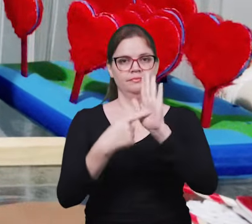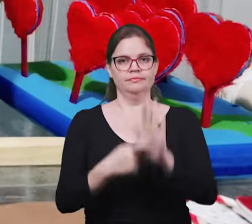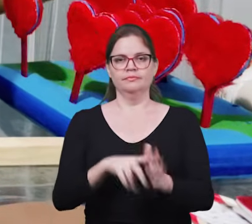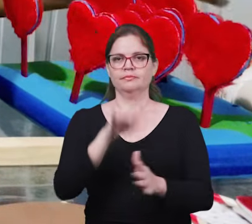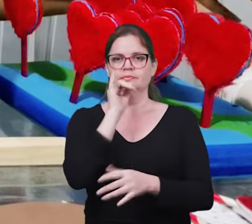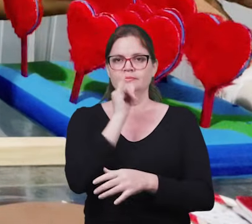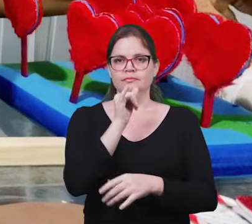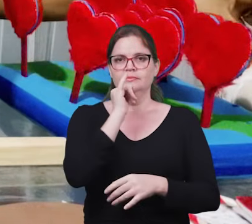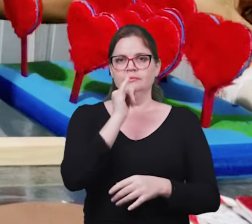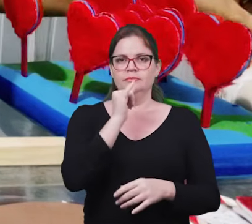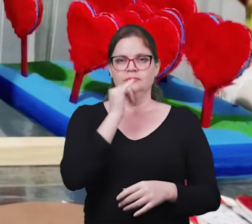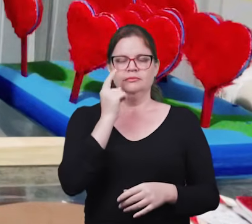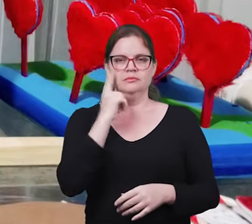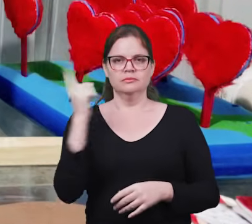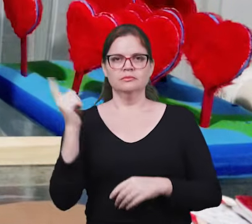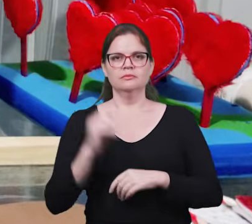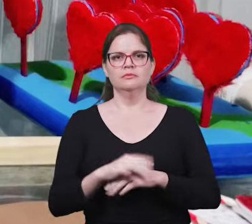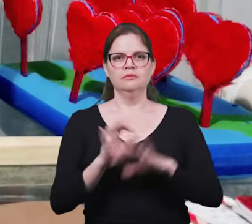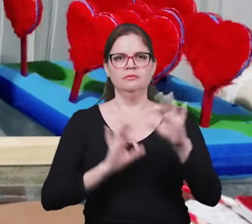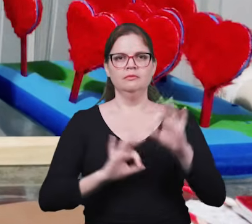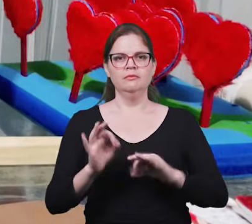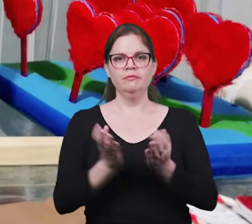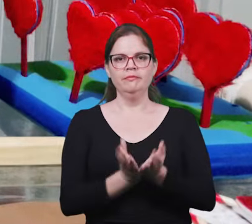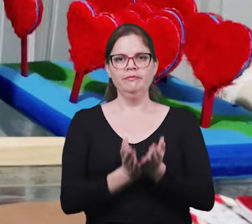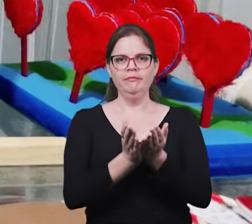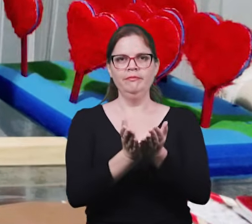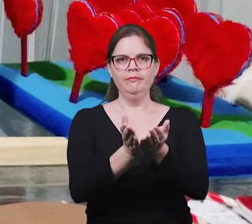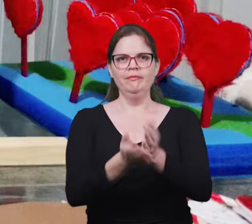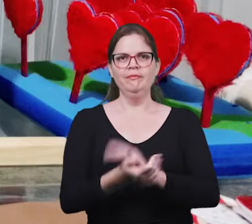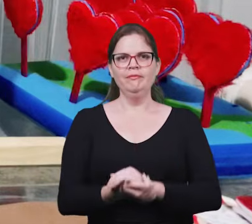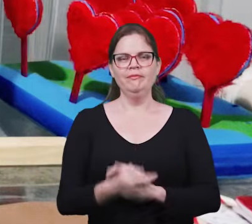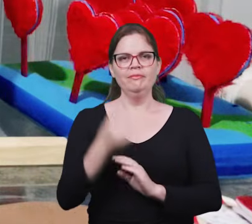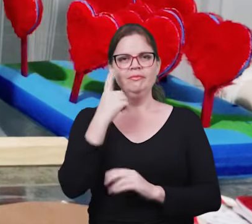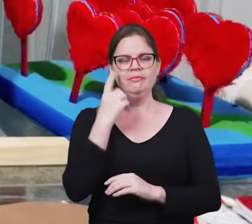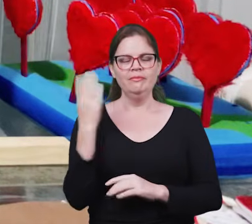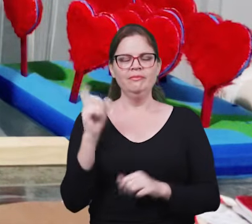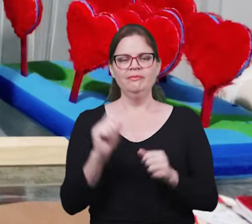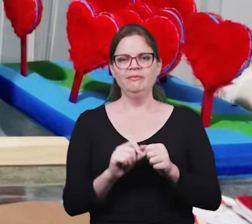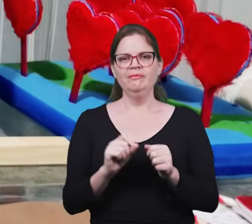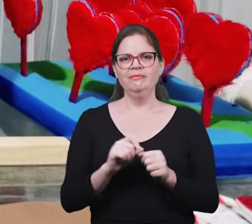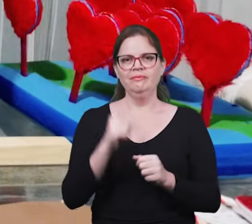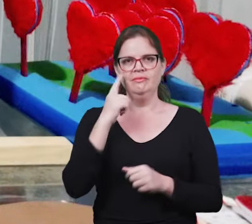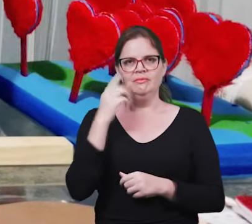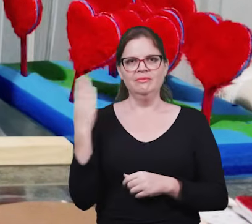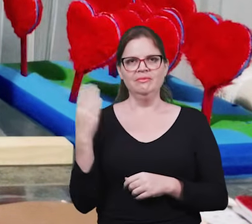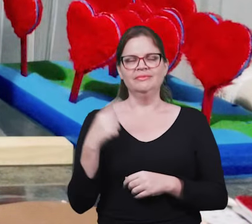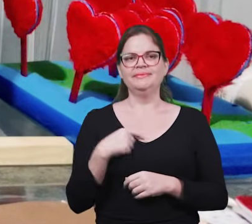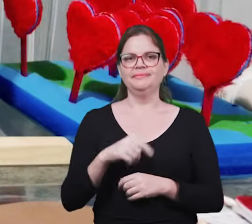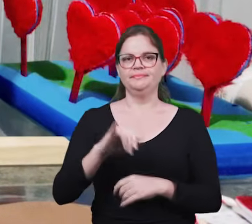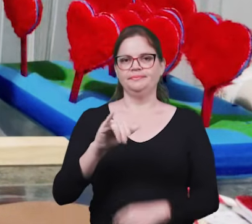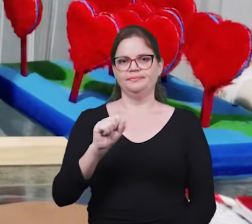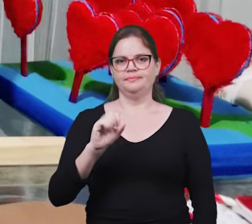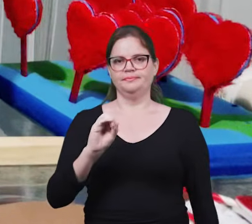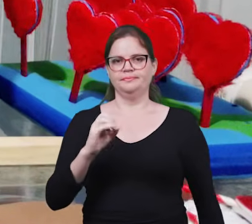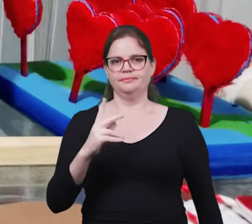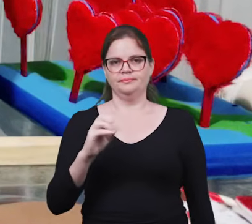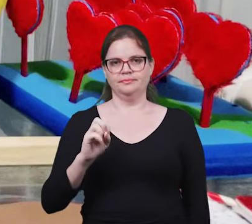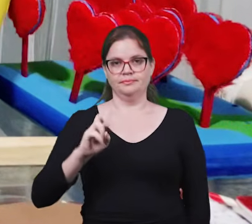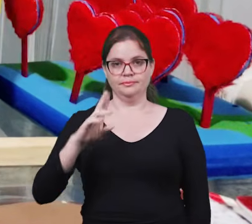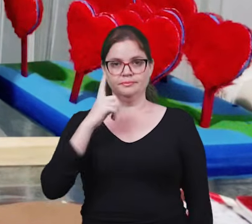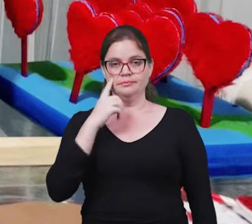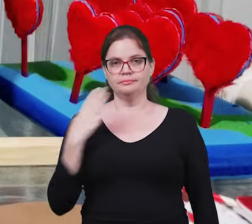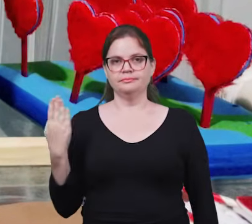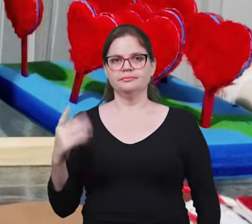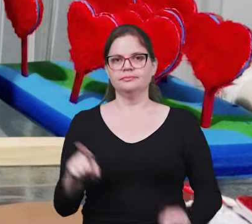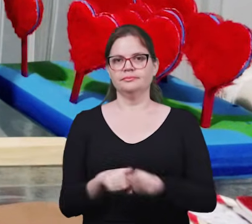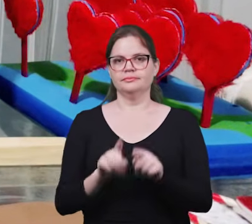exemplificando. Então eu tenho aqui o barco, Esse barco foi feito com isopor, vou mostrar por baixo dele, tá vendo? E